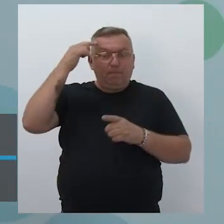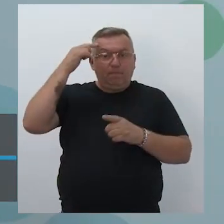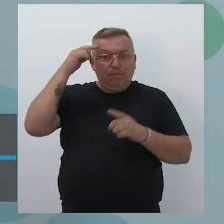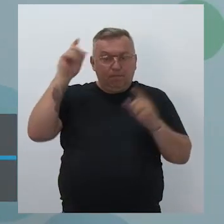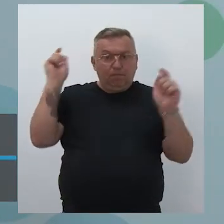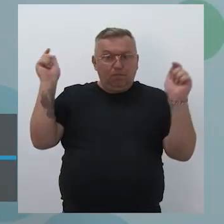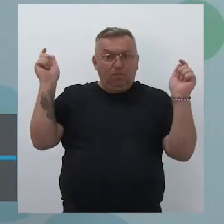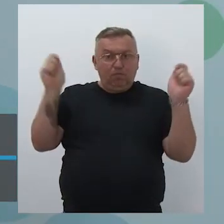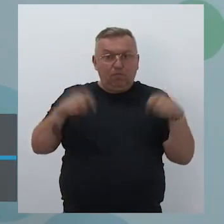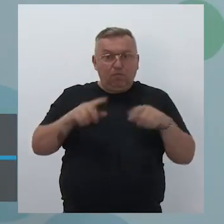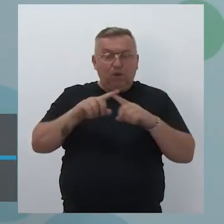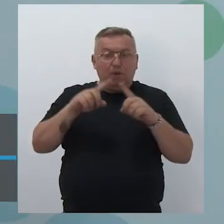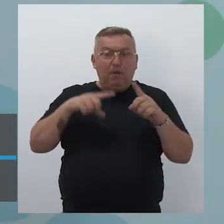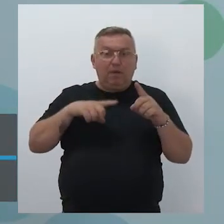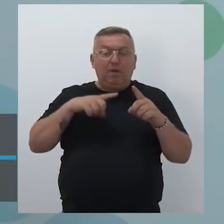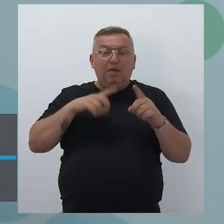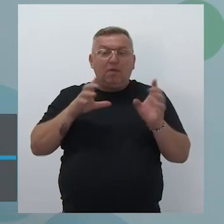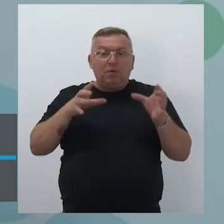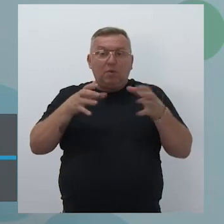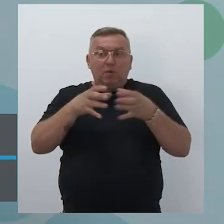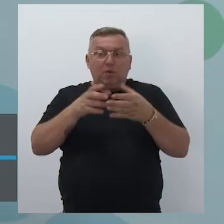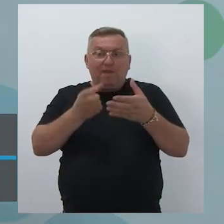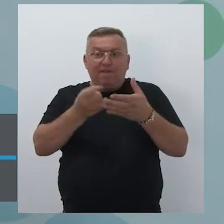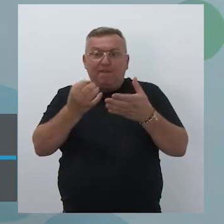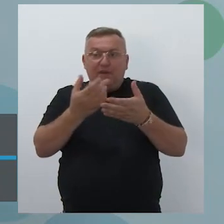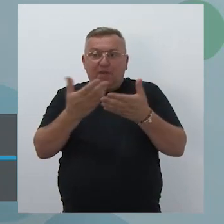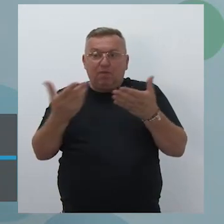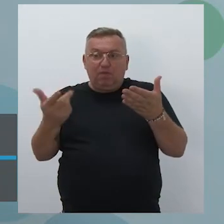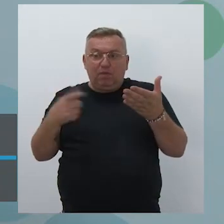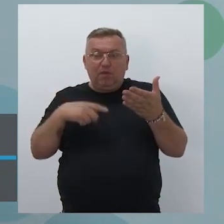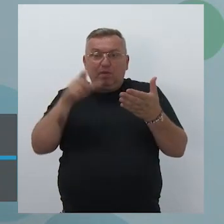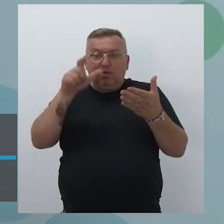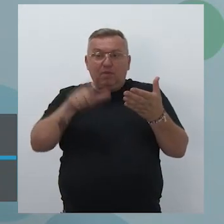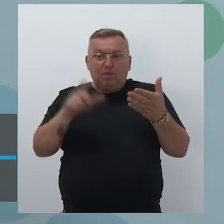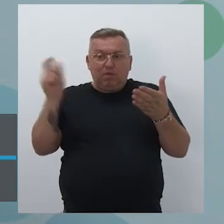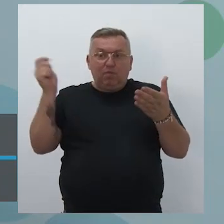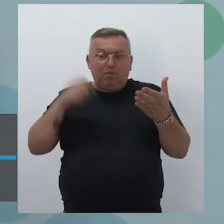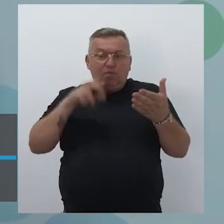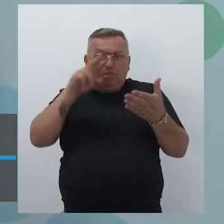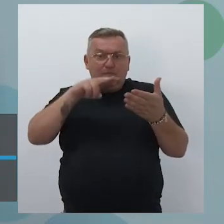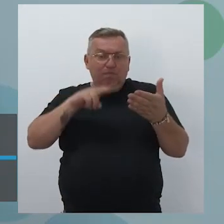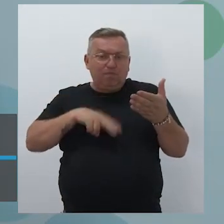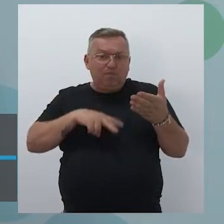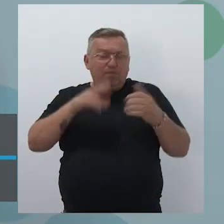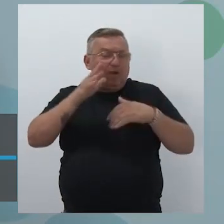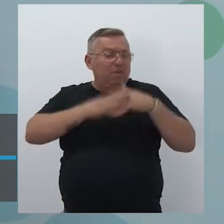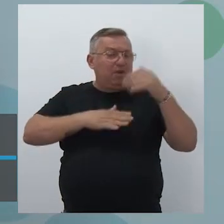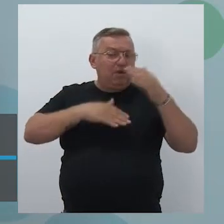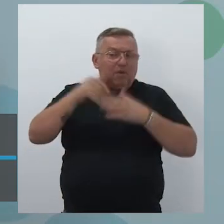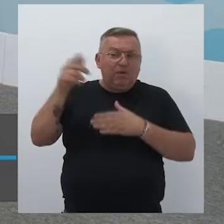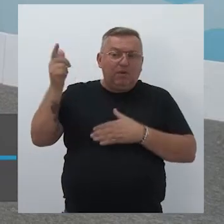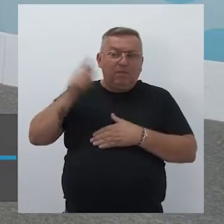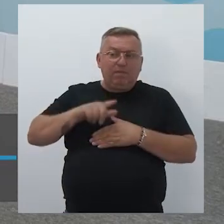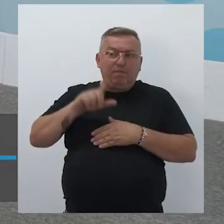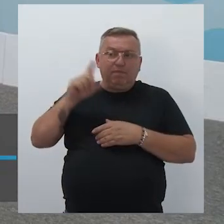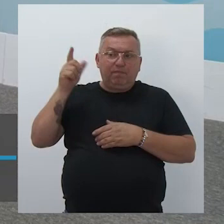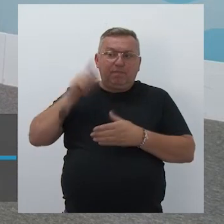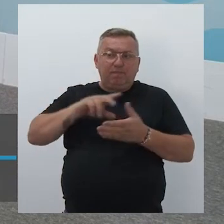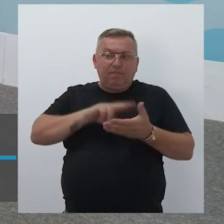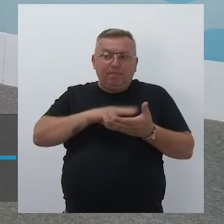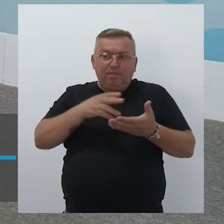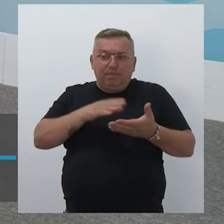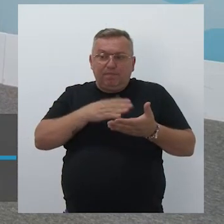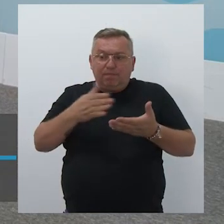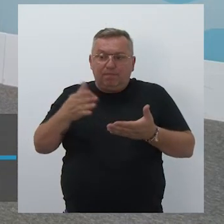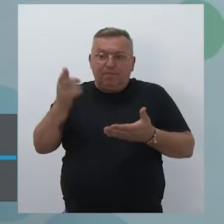competência ela é um aglutinar de vários elementos, que uma pessoa competente ela é habilidosa, ela vai se desdobra